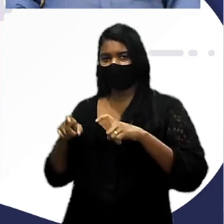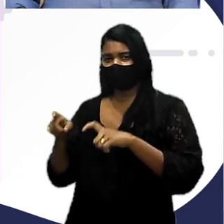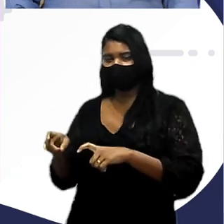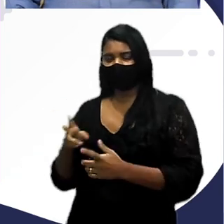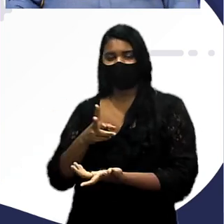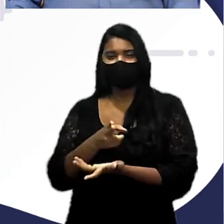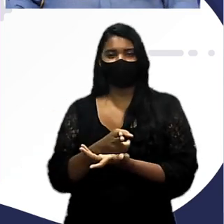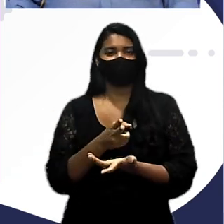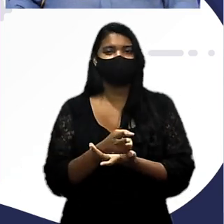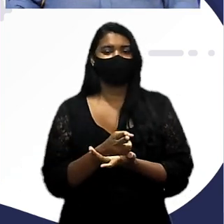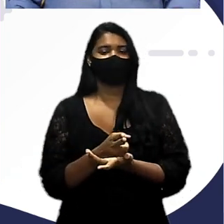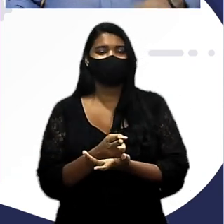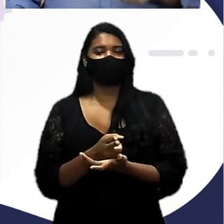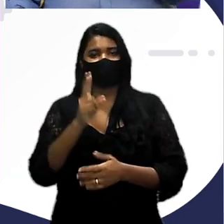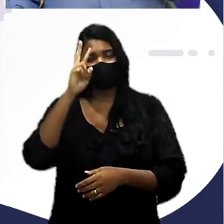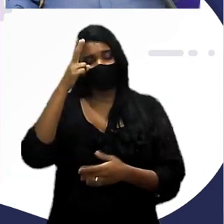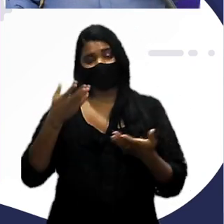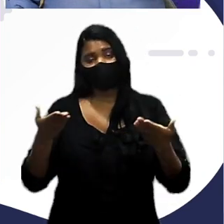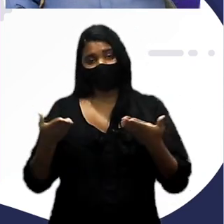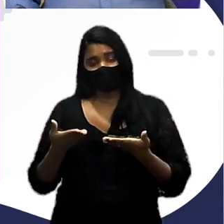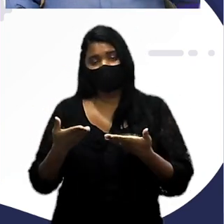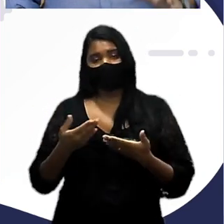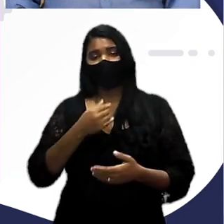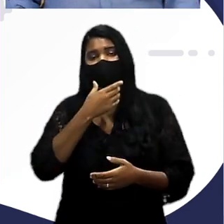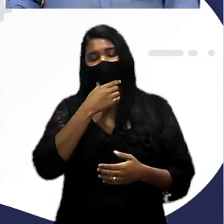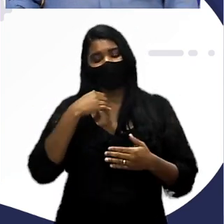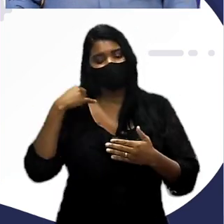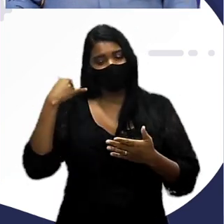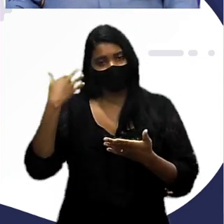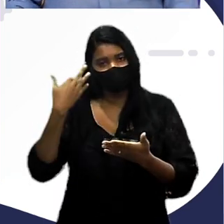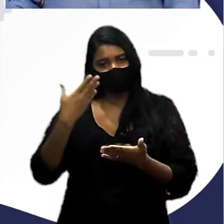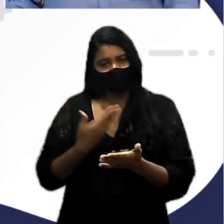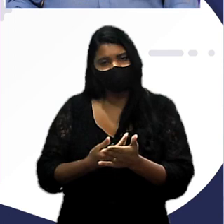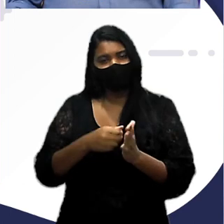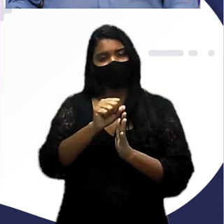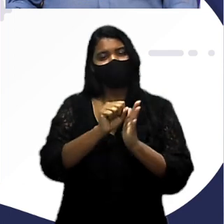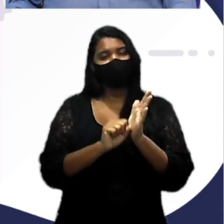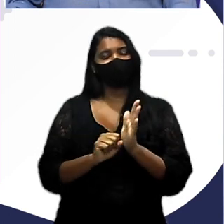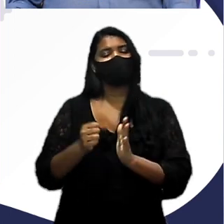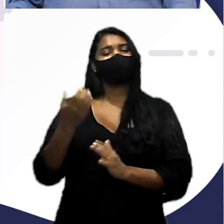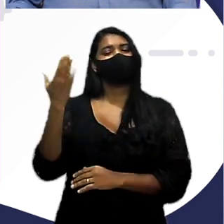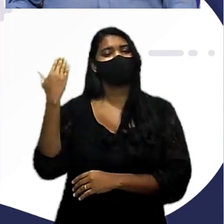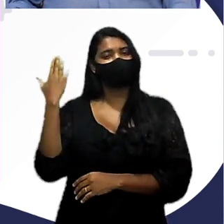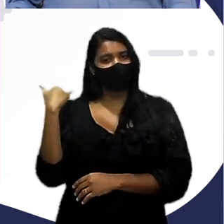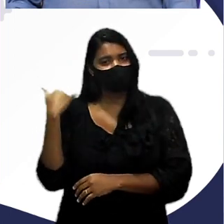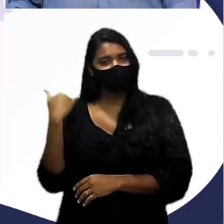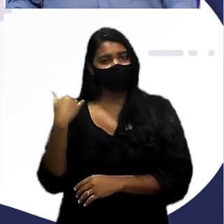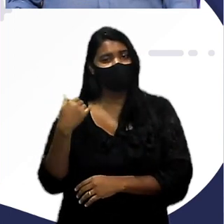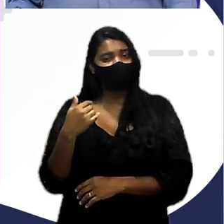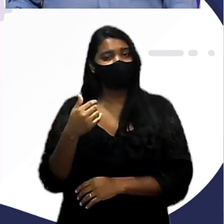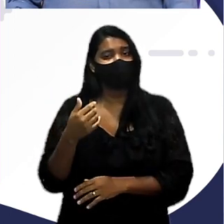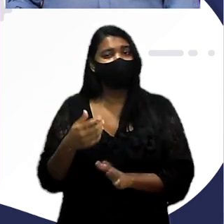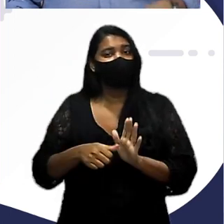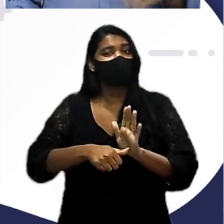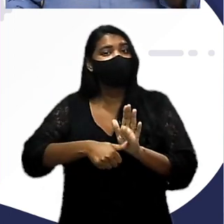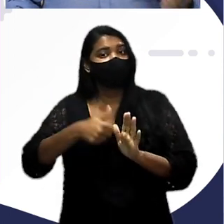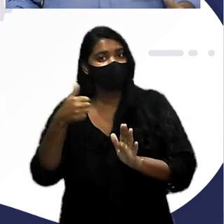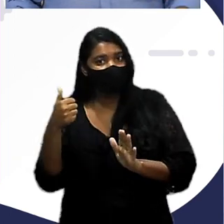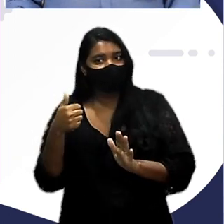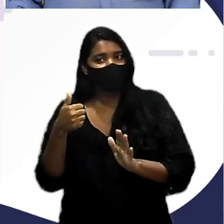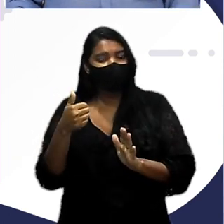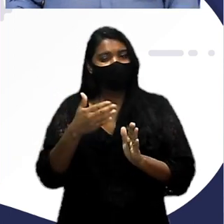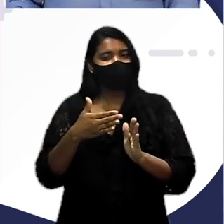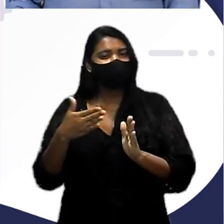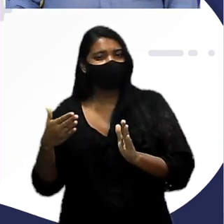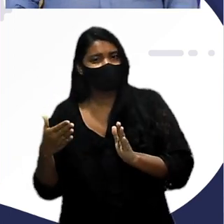sempre foi muito forte, o homem durante séculos, né, por que não dizer o primeiro milênio até